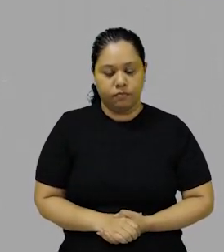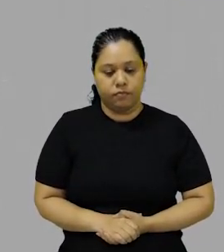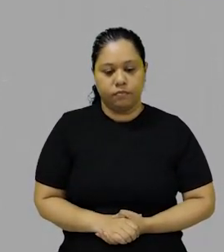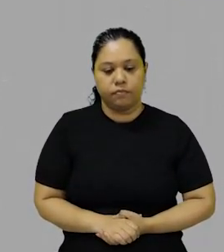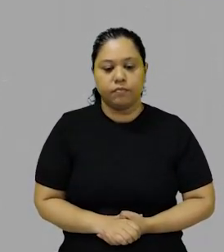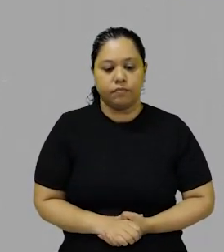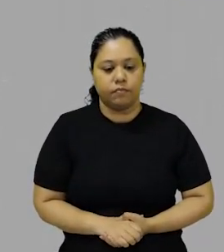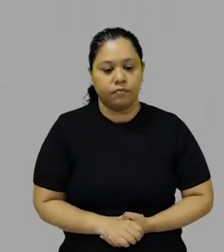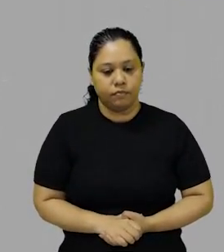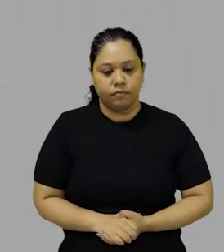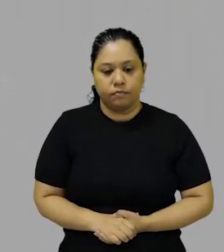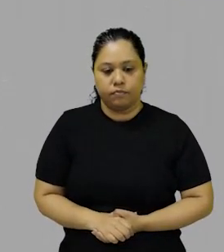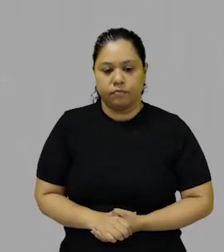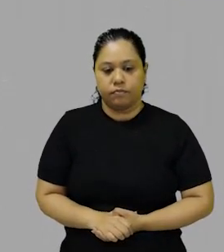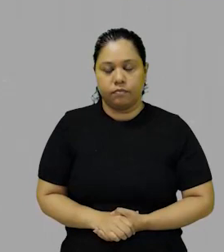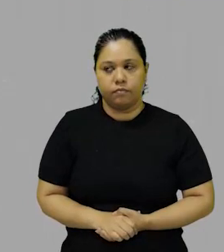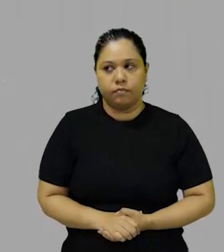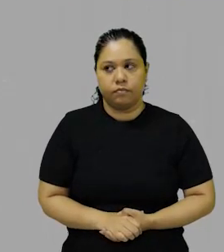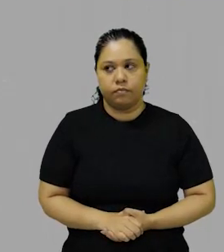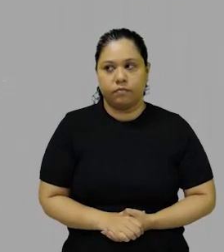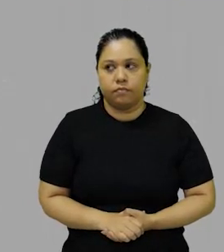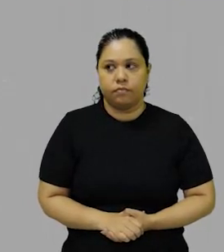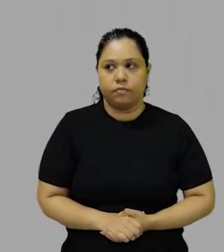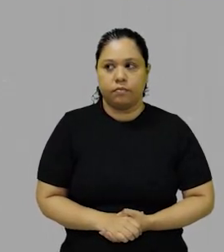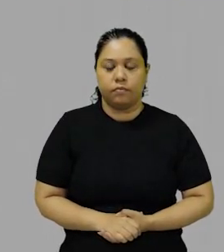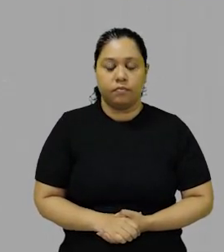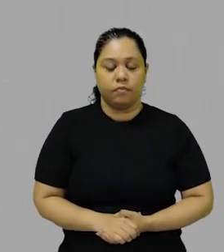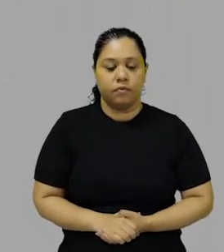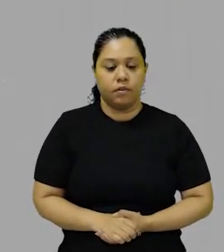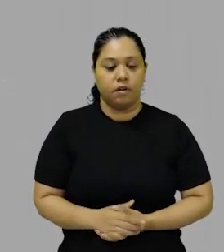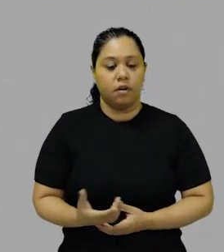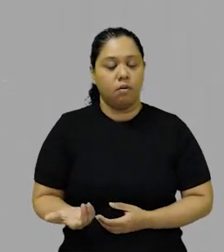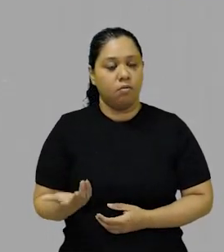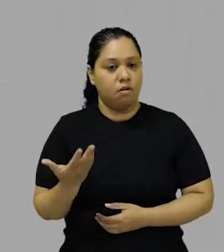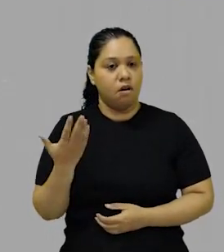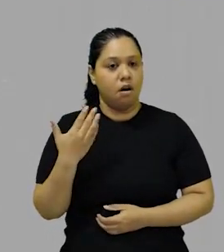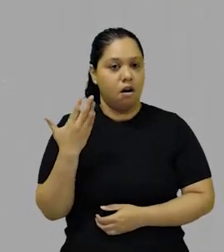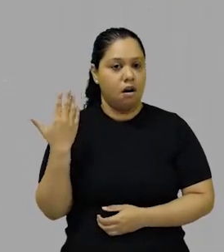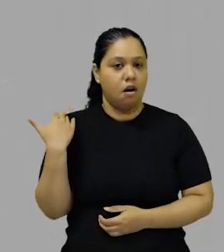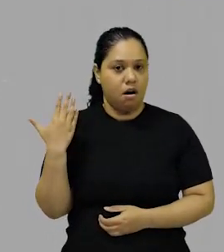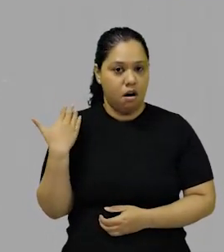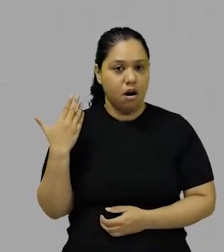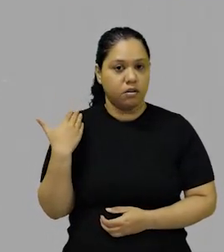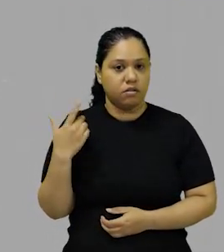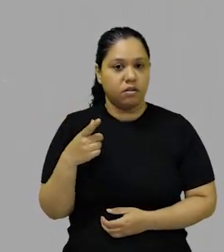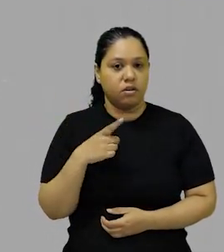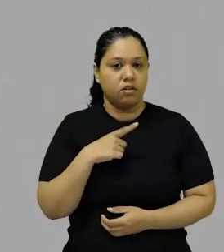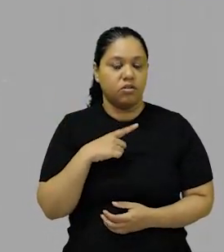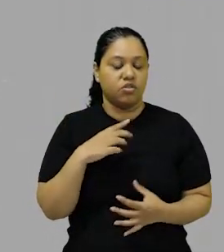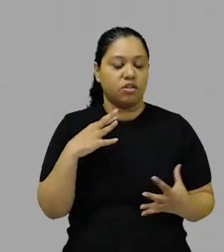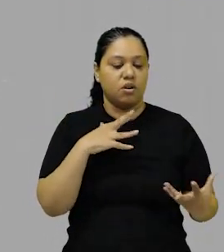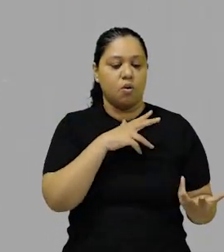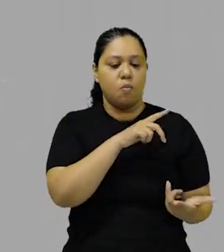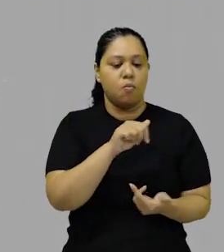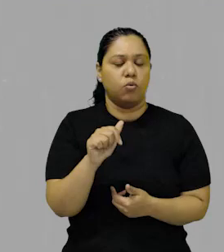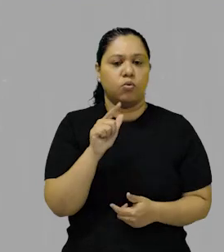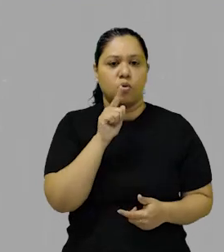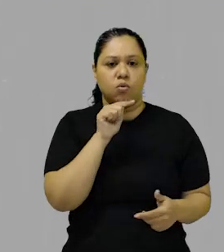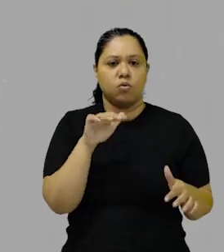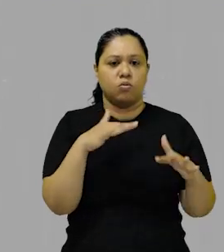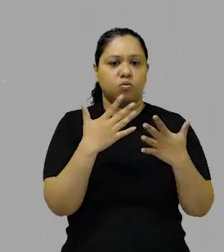the streets I used to own. Então ele está dizendo, eu costumava governar o mundo, os mares se